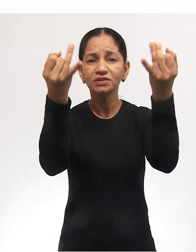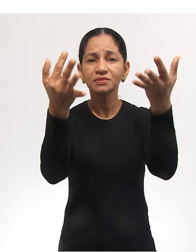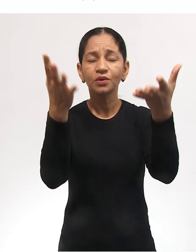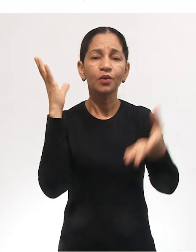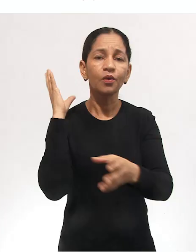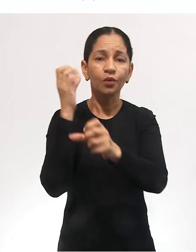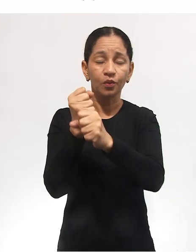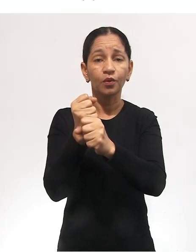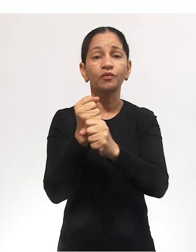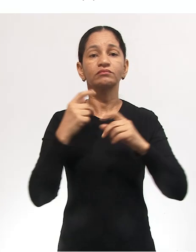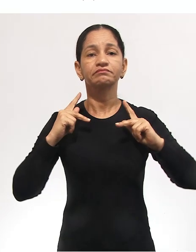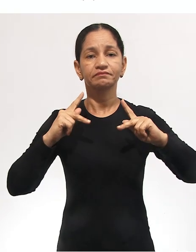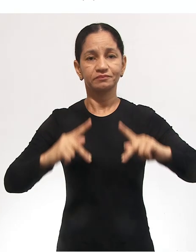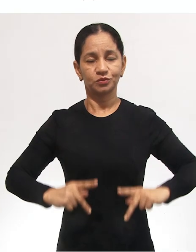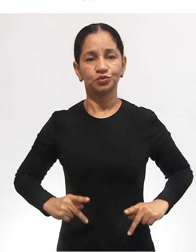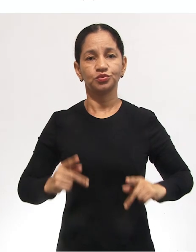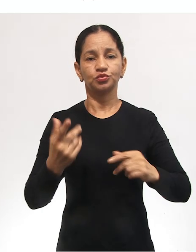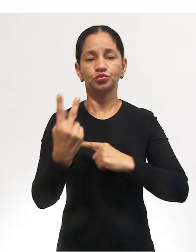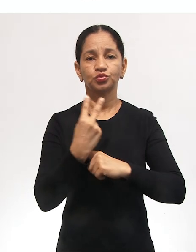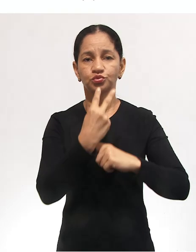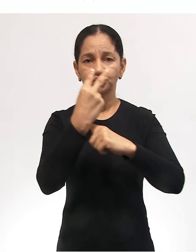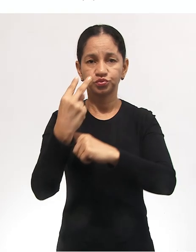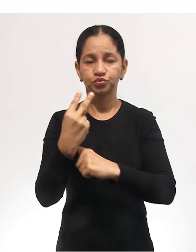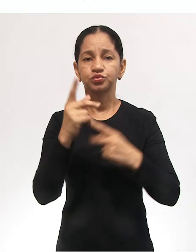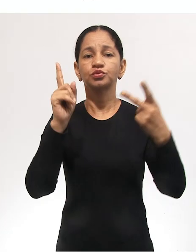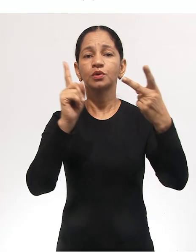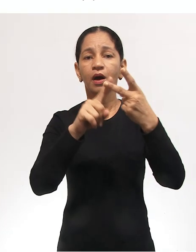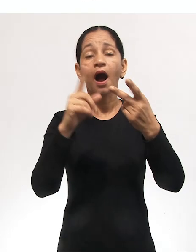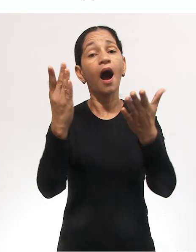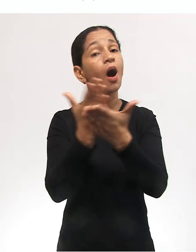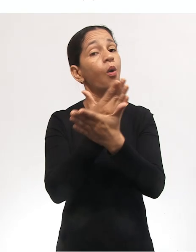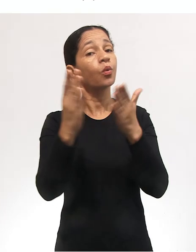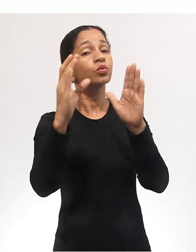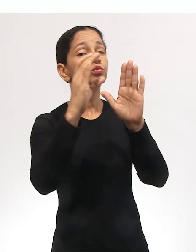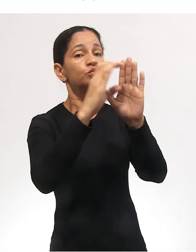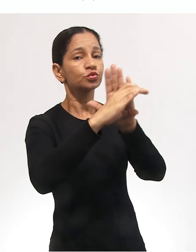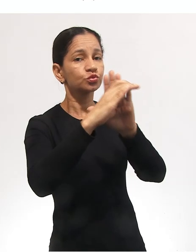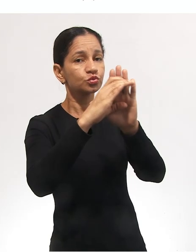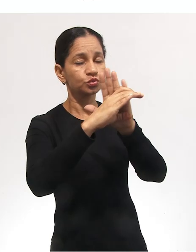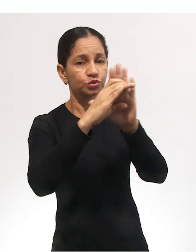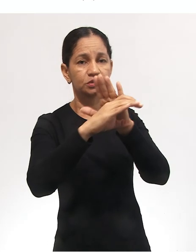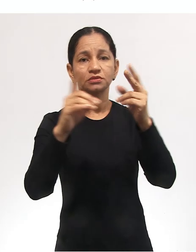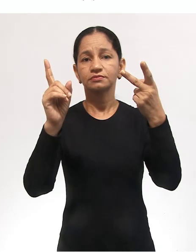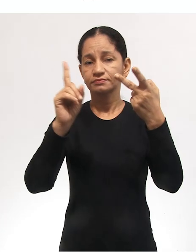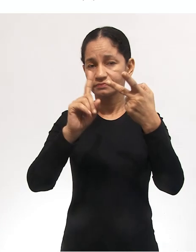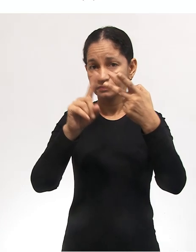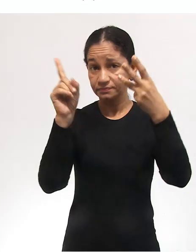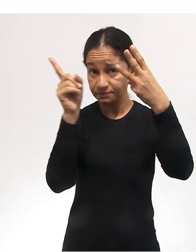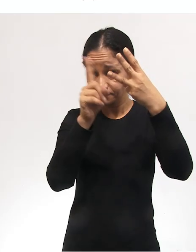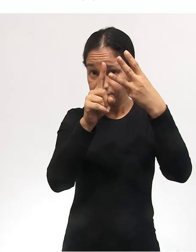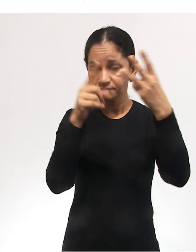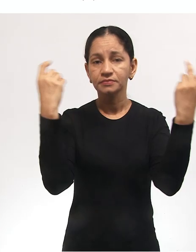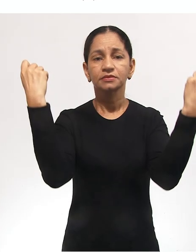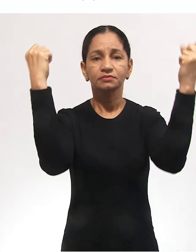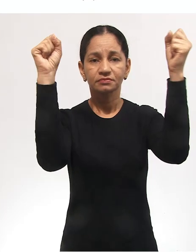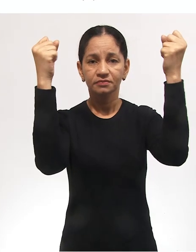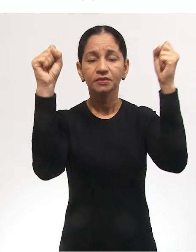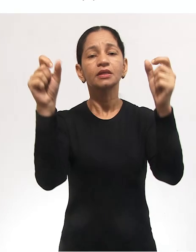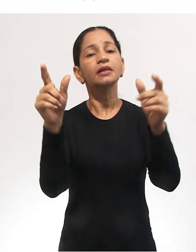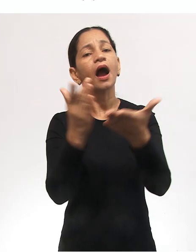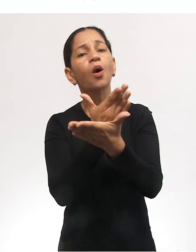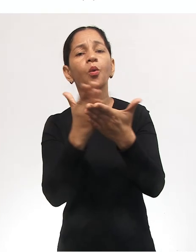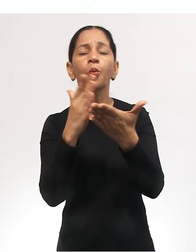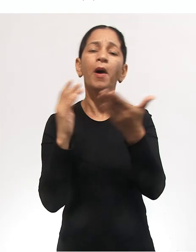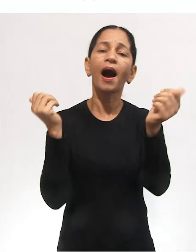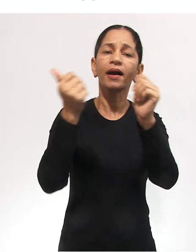sobre ergonomia, quais são os conceitos, dei alguns exemplos de ginástica laboral e de exercícios, né?